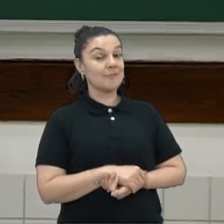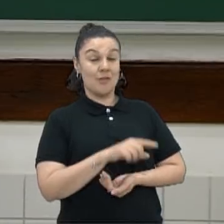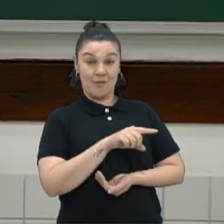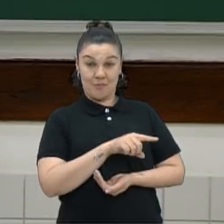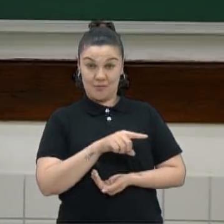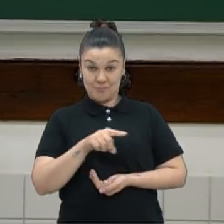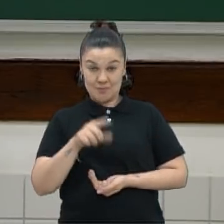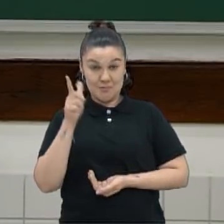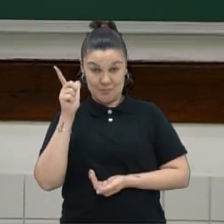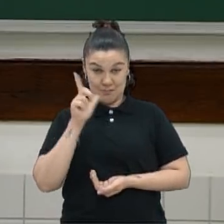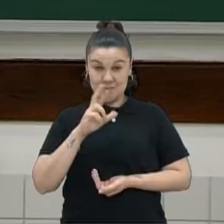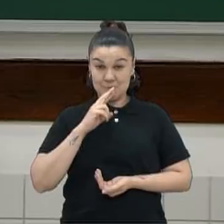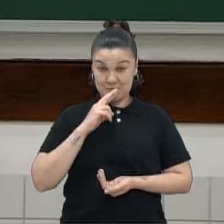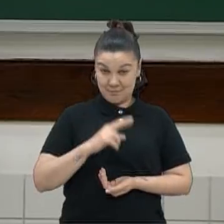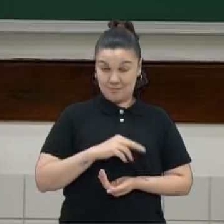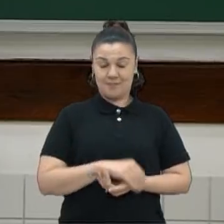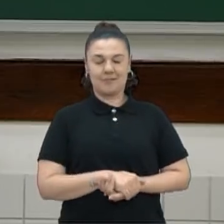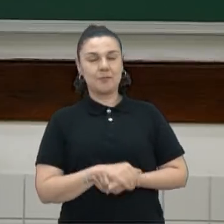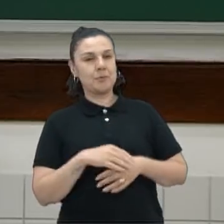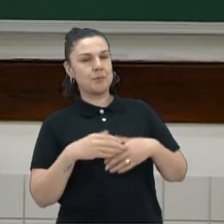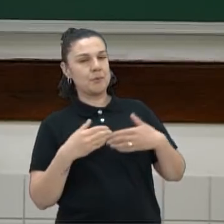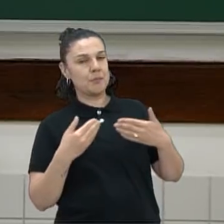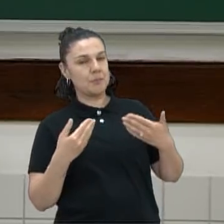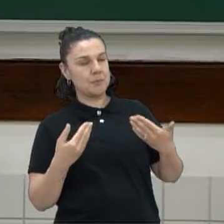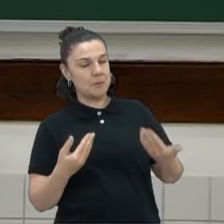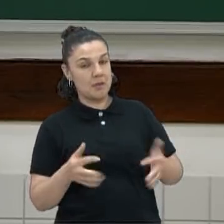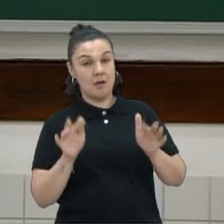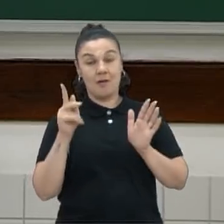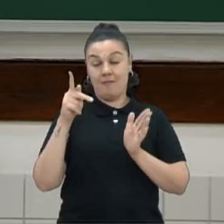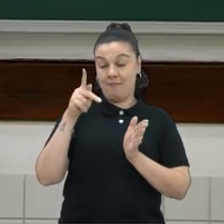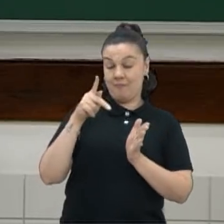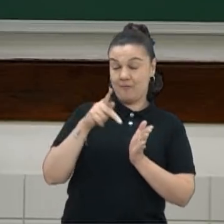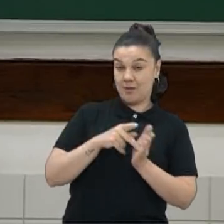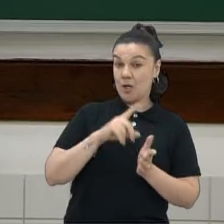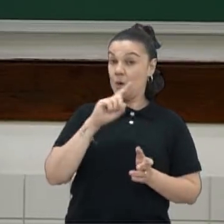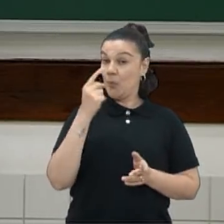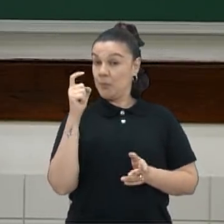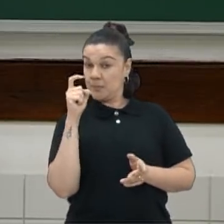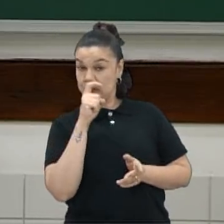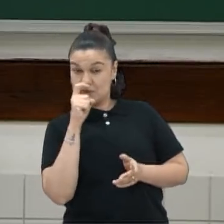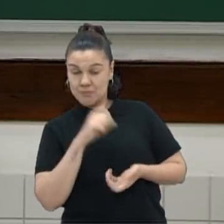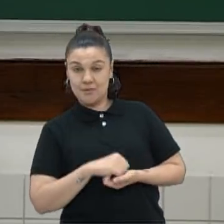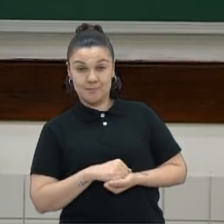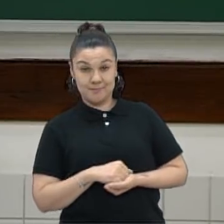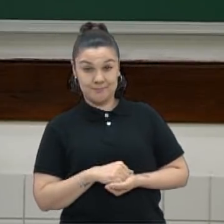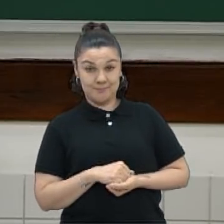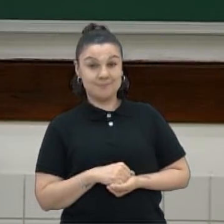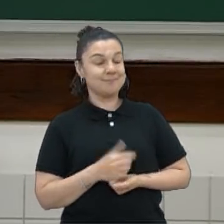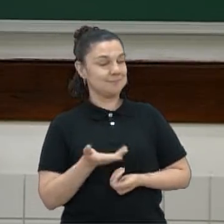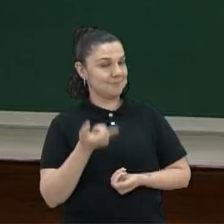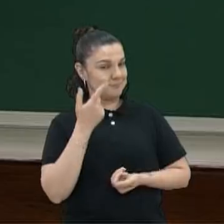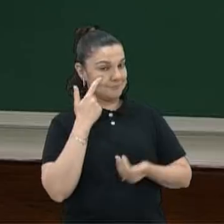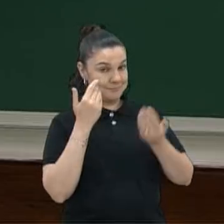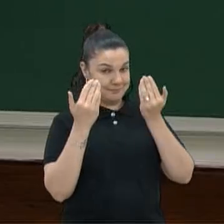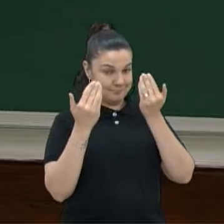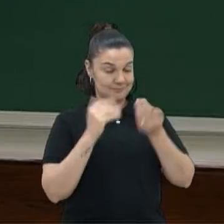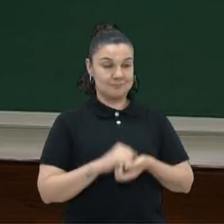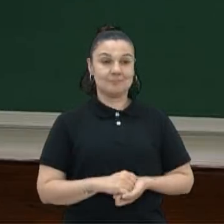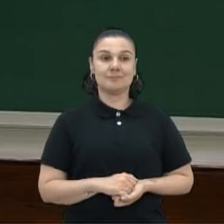E aí, pessoal, conseguiram responder? O que vocês acham? A frase é falsa ou ela é verdadeira? Vamos